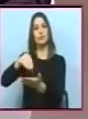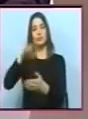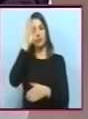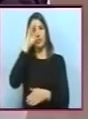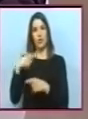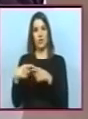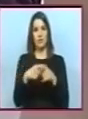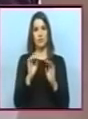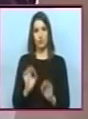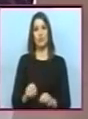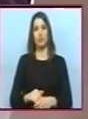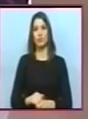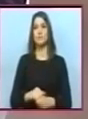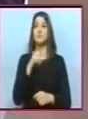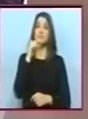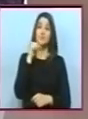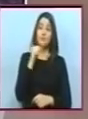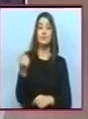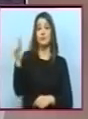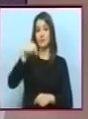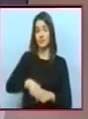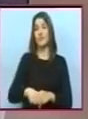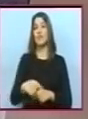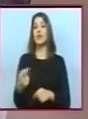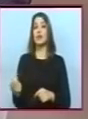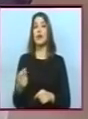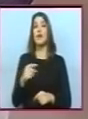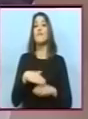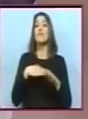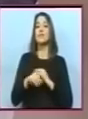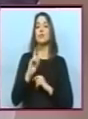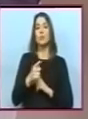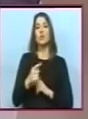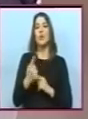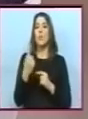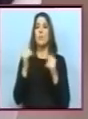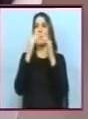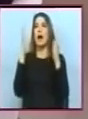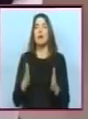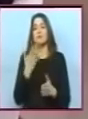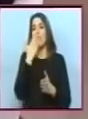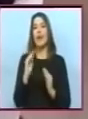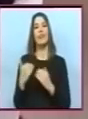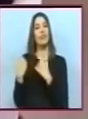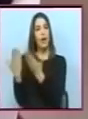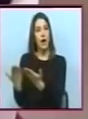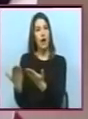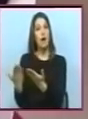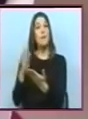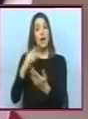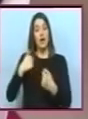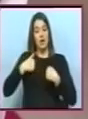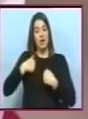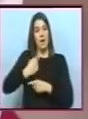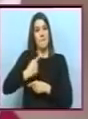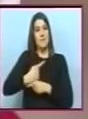Com muita frequência se recorre a este mecanismo de fazer a doação de nua propriedade, mantendo o usufruto do lado